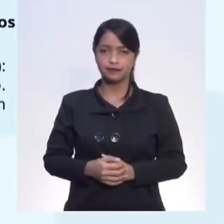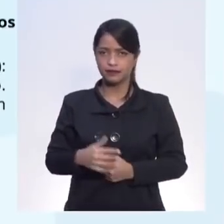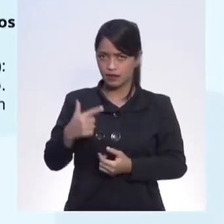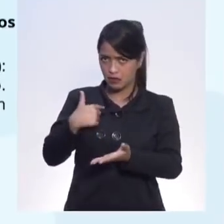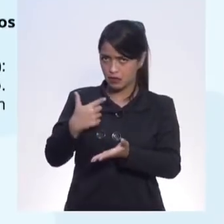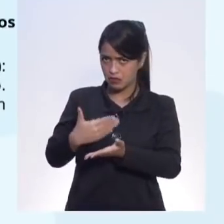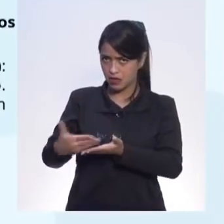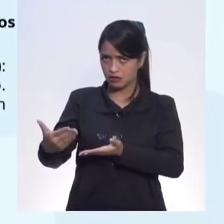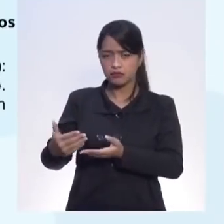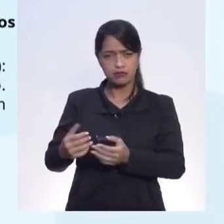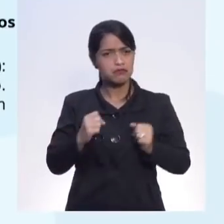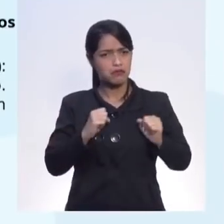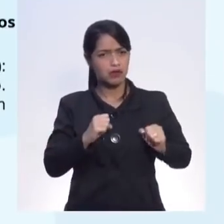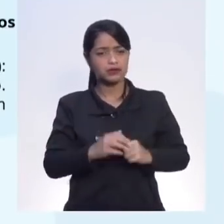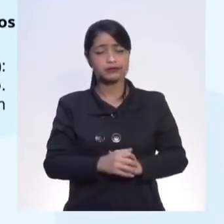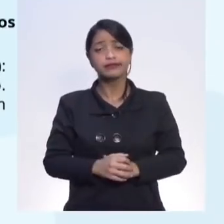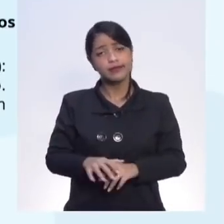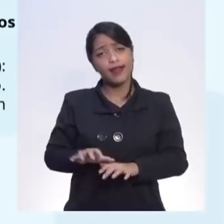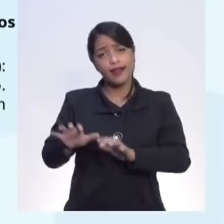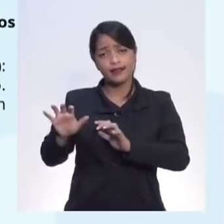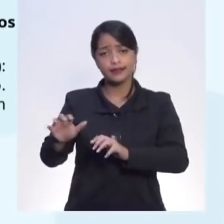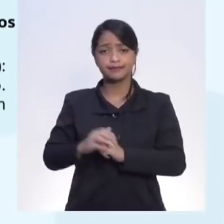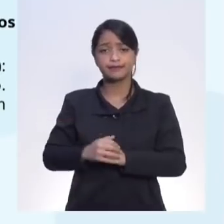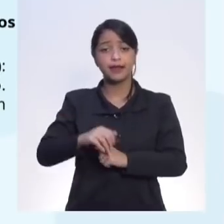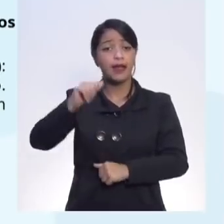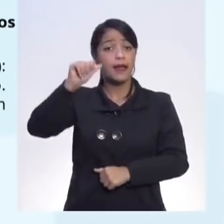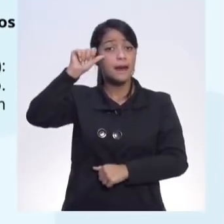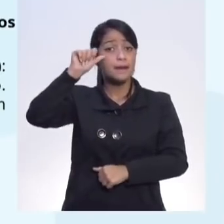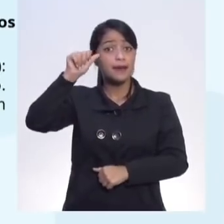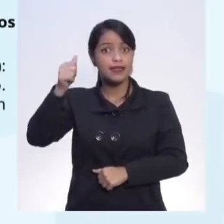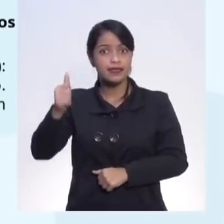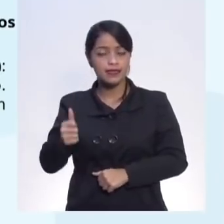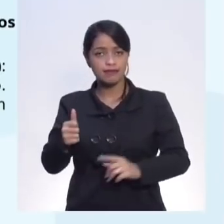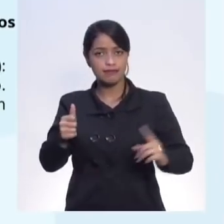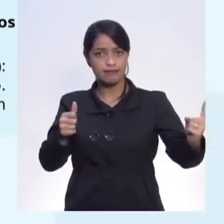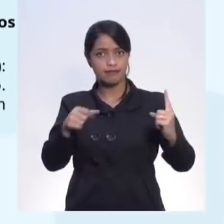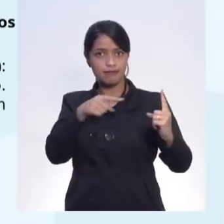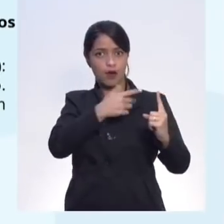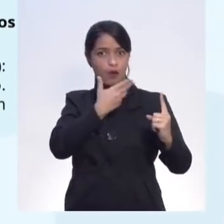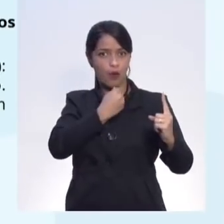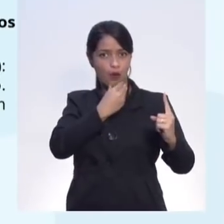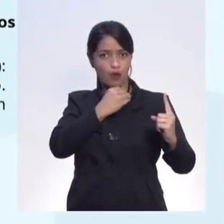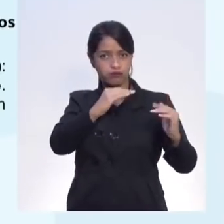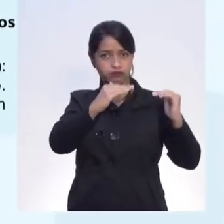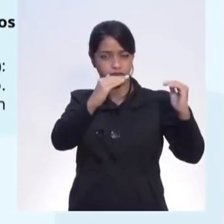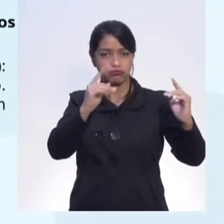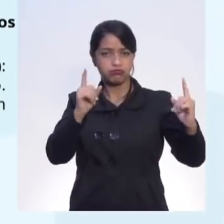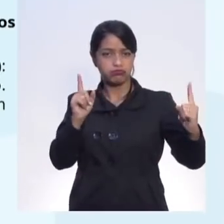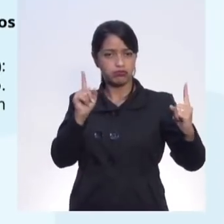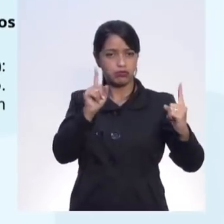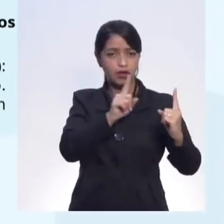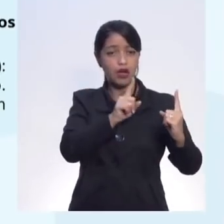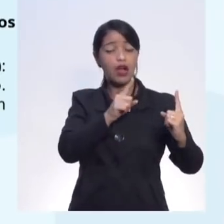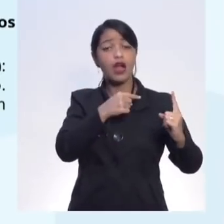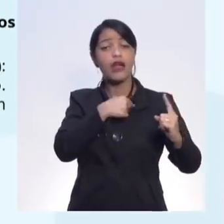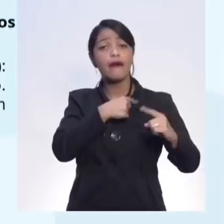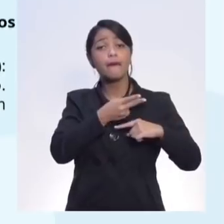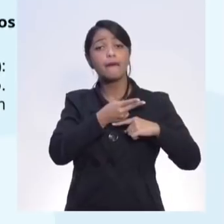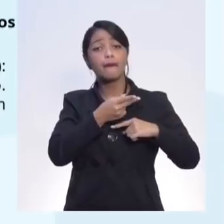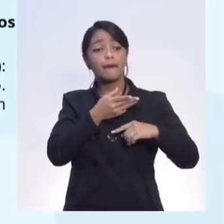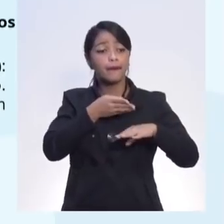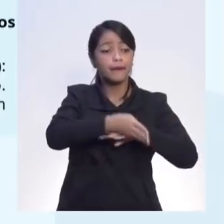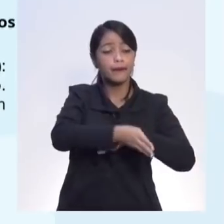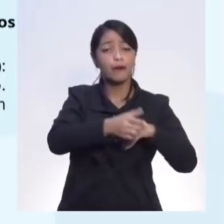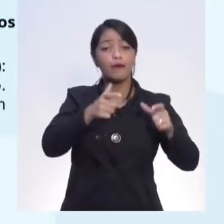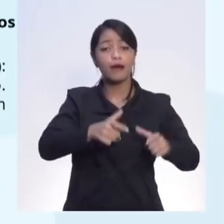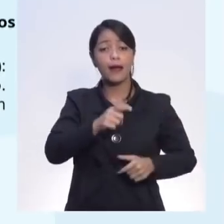Pode ser. E assim foi feito. Pedrinho aproximou-se do sacerdote e disse que viera consultar a Pítia, trazendo como dádiva um dos